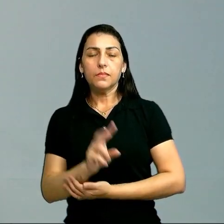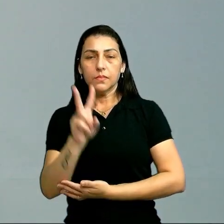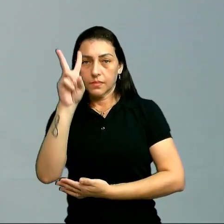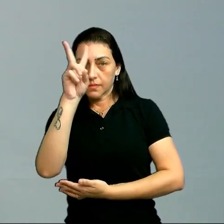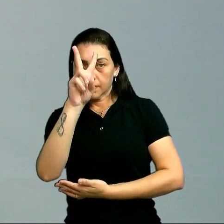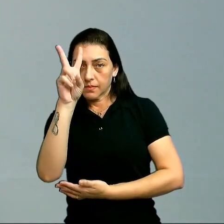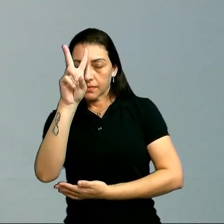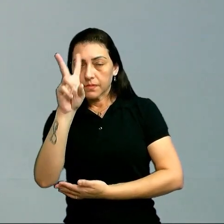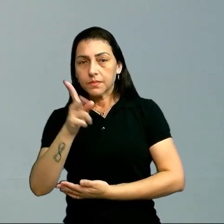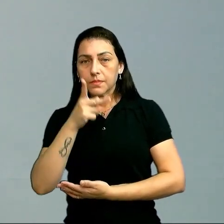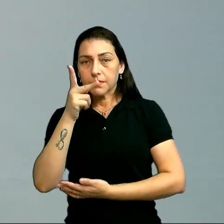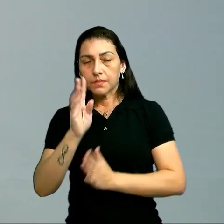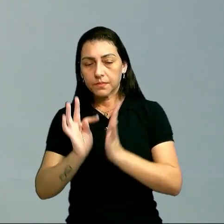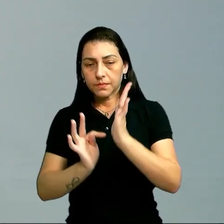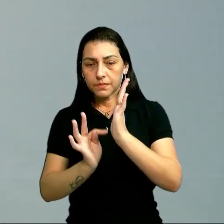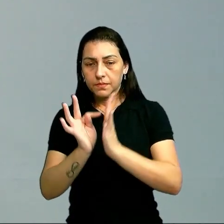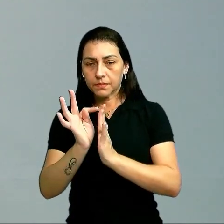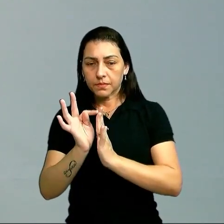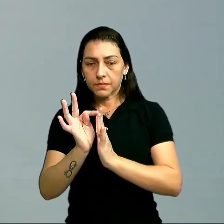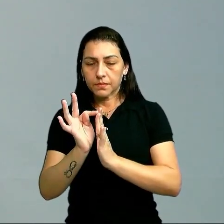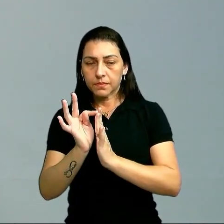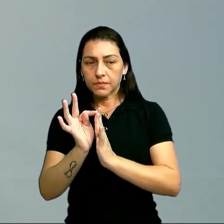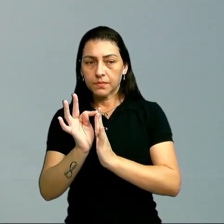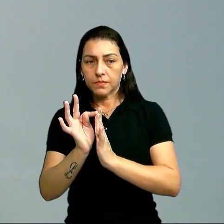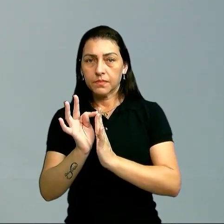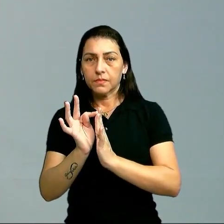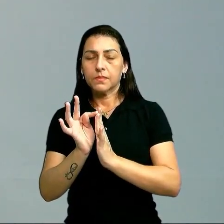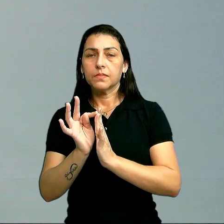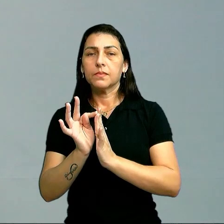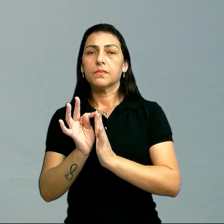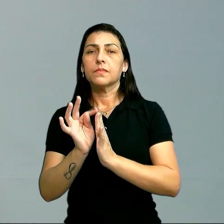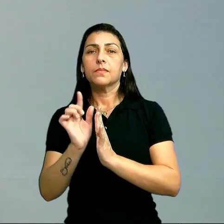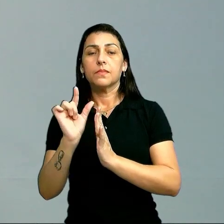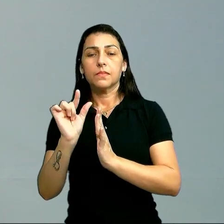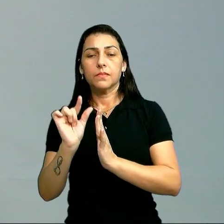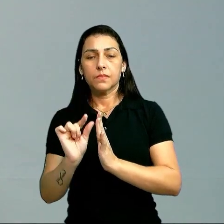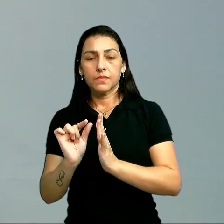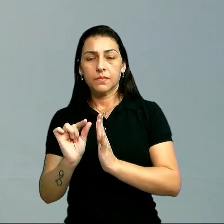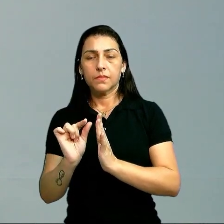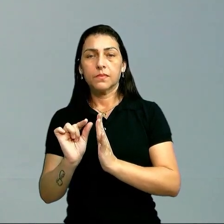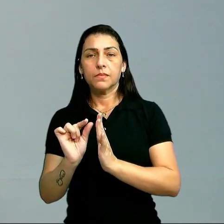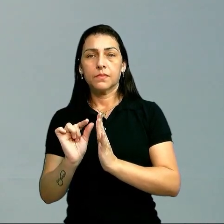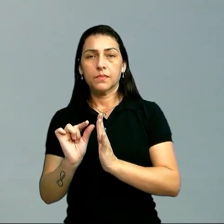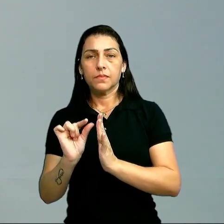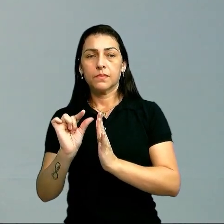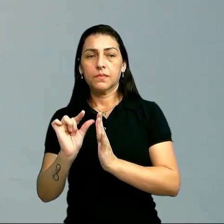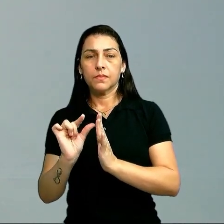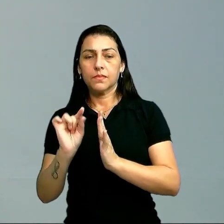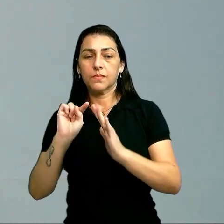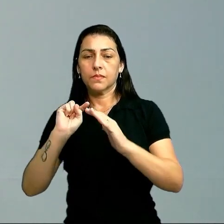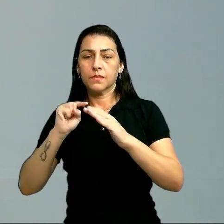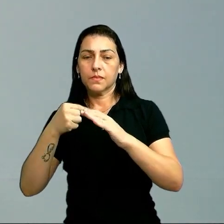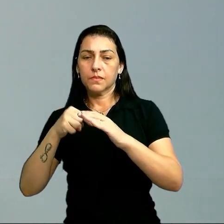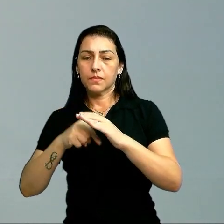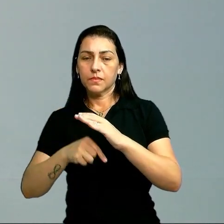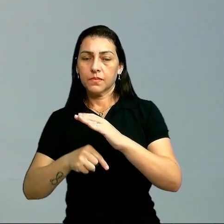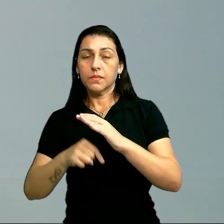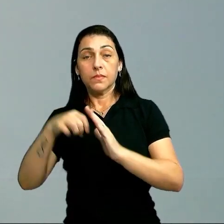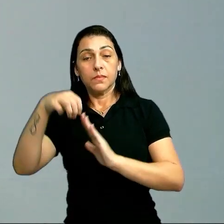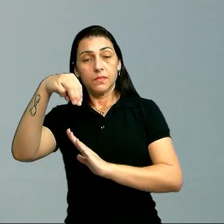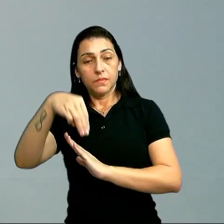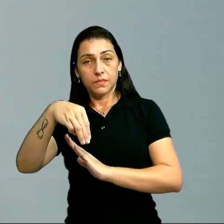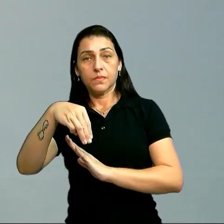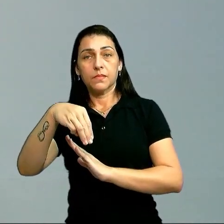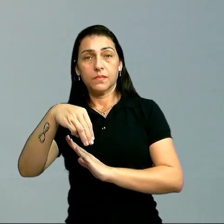Lembraram quando eu falei da temperatura? Ele vai aos poucos, tá? A profundidade em metros. É